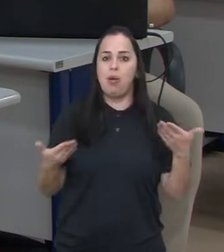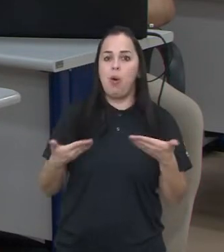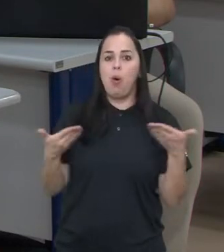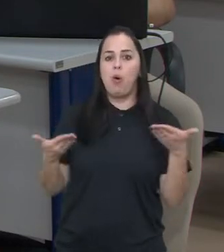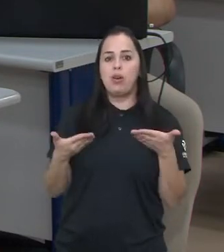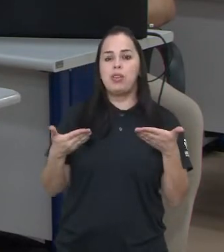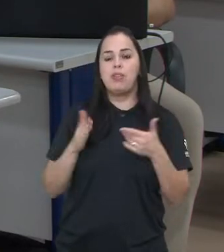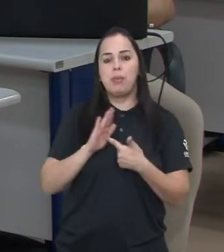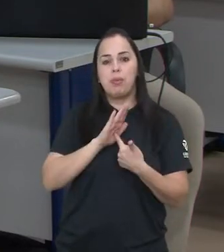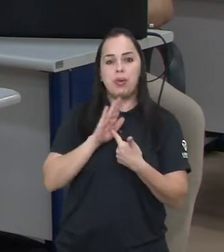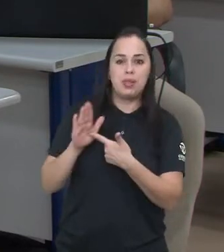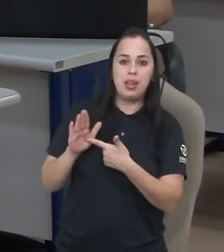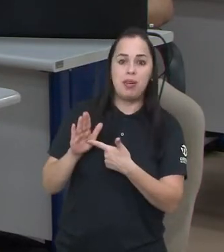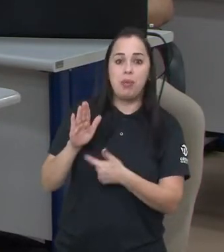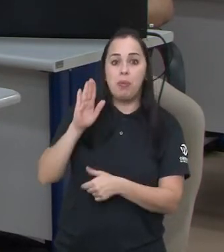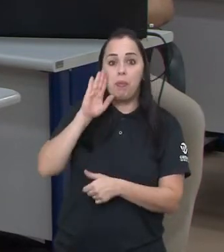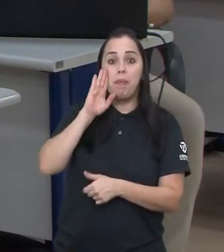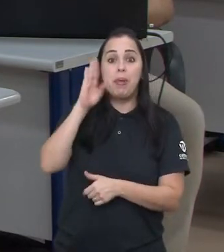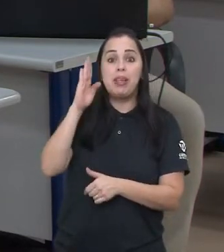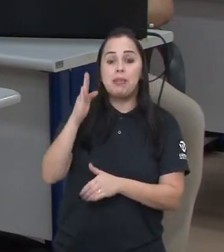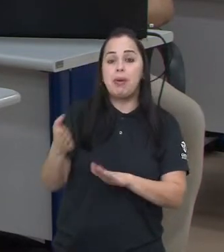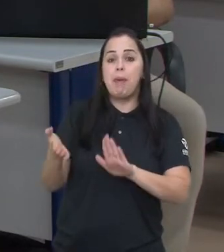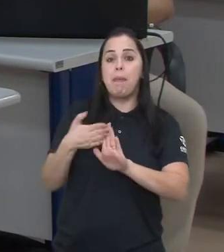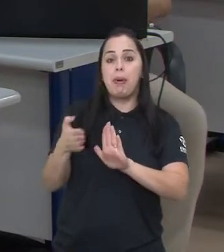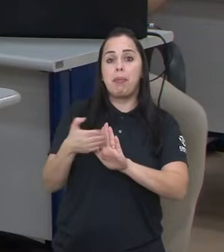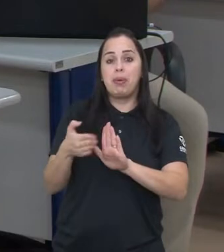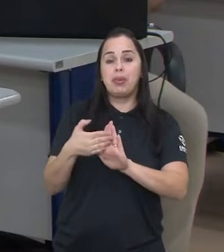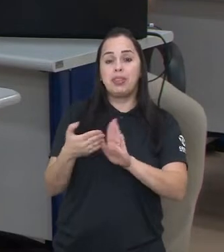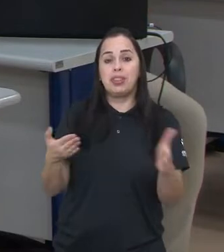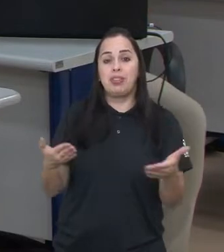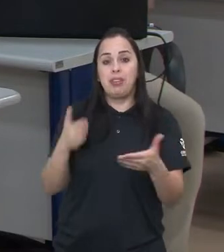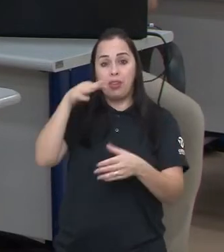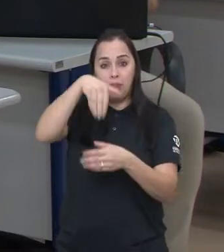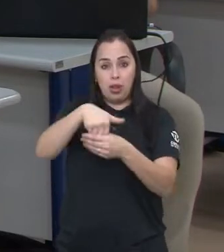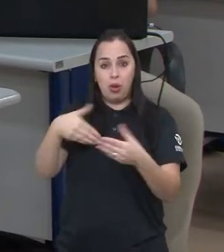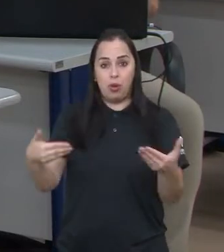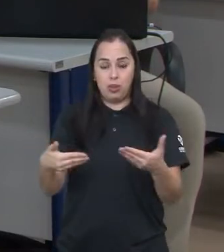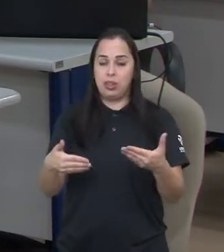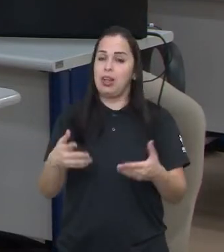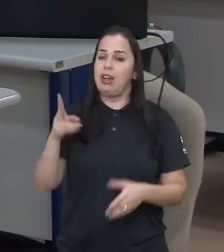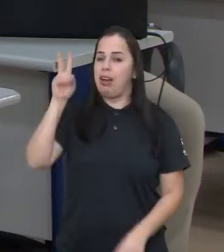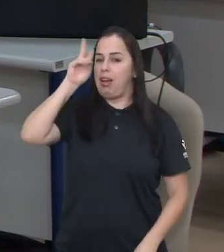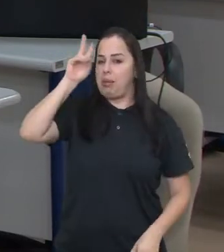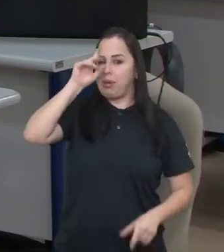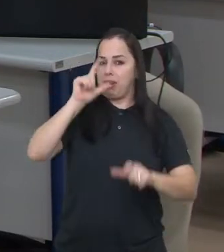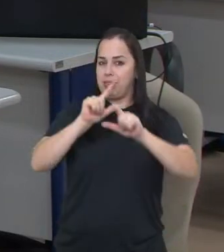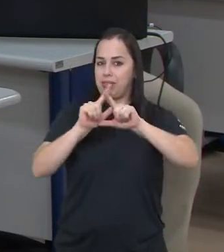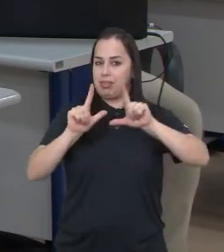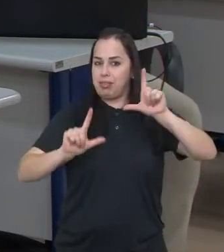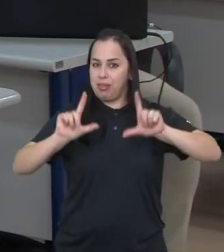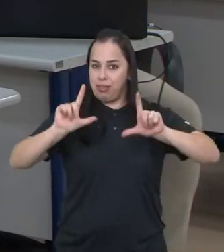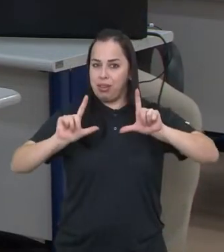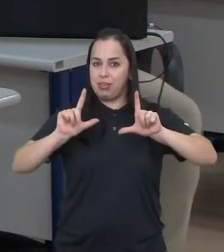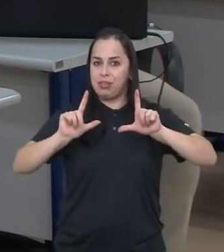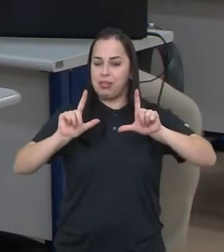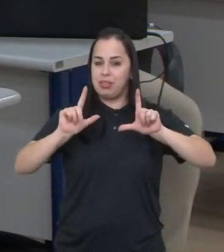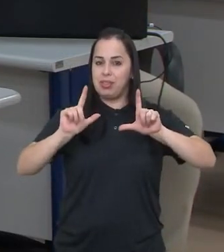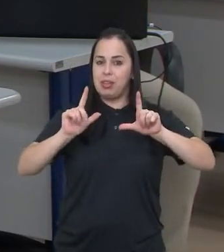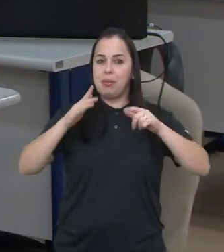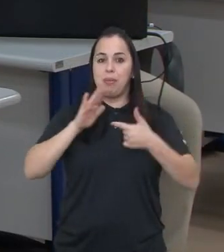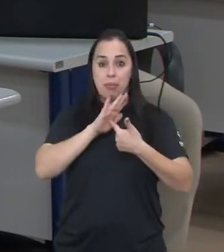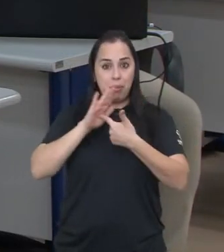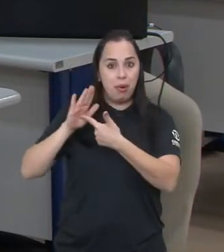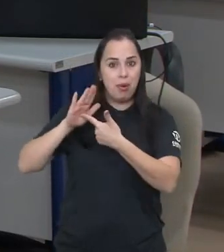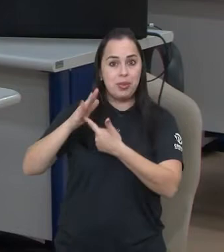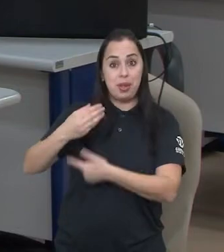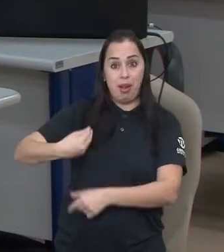você quais são as principais propostas da pauta de votação. Lembrando que a TV Câmara transmite os trabalhos em plenário ao vivo